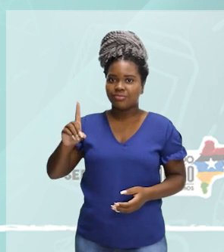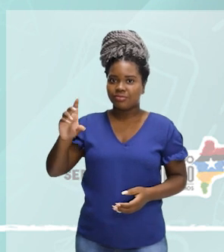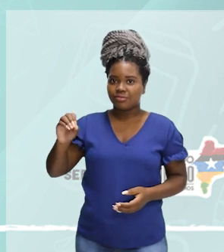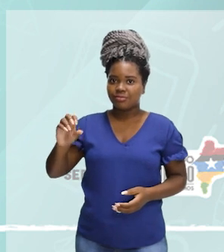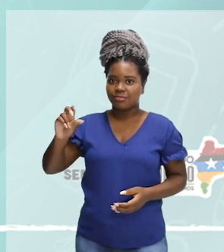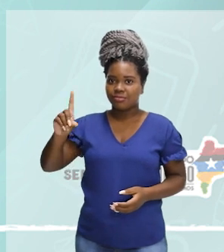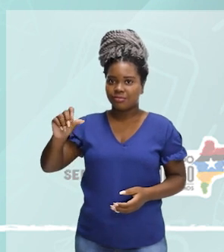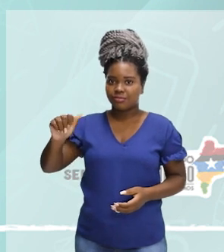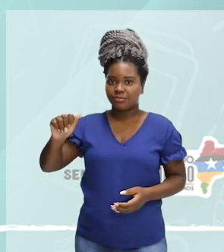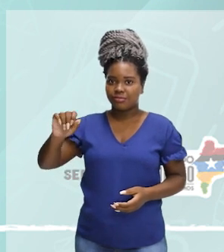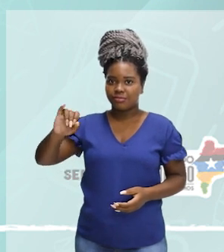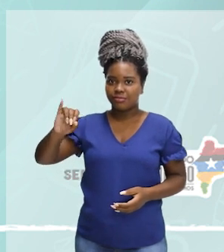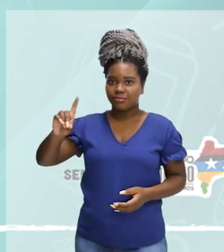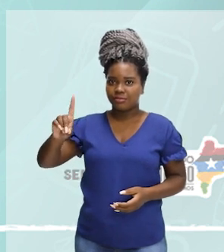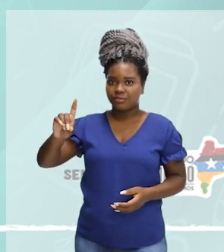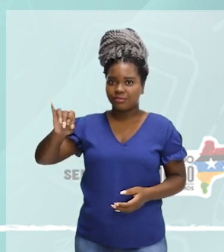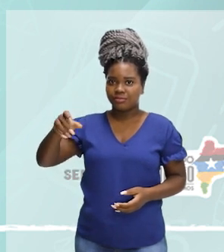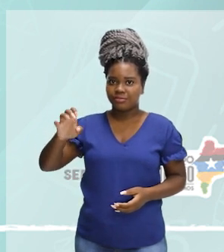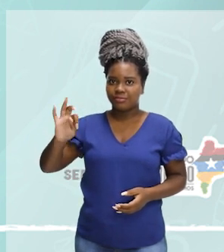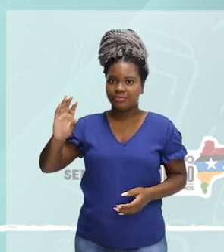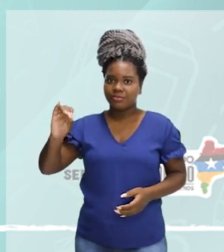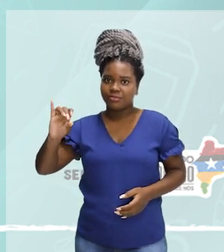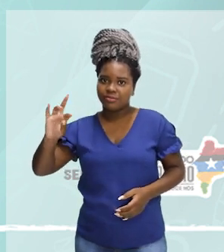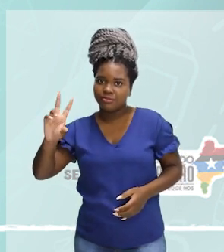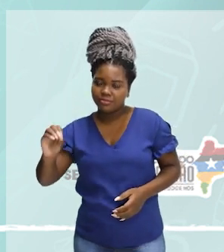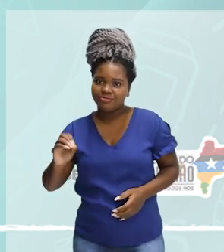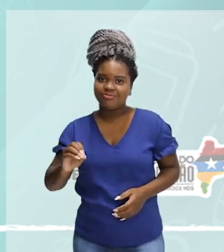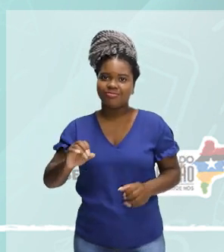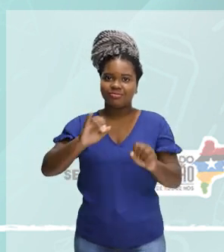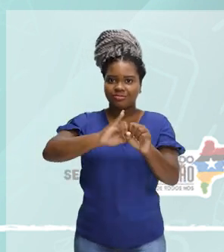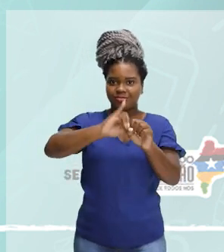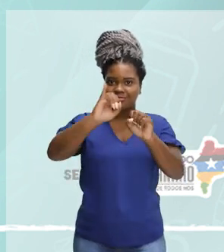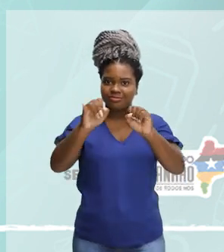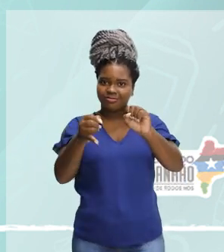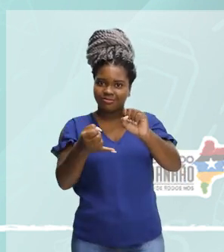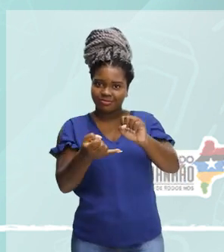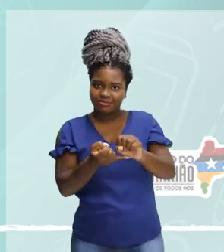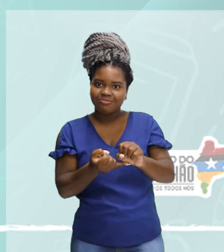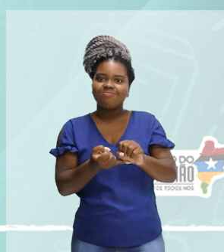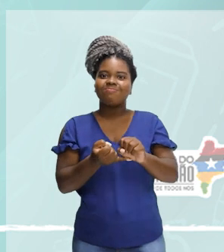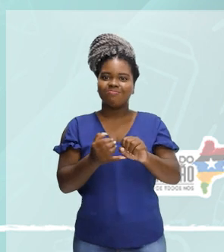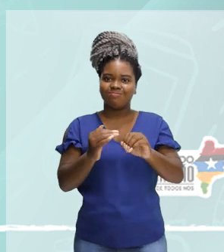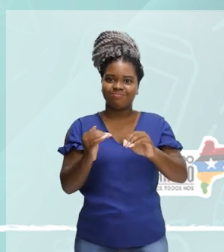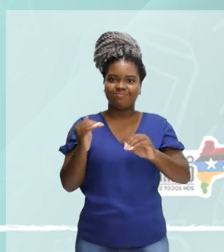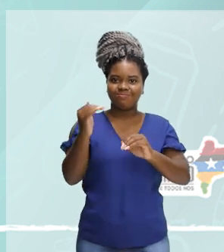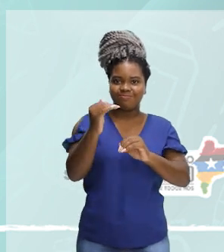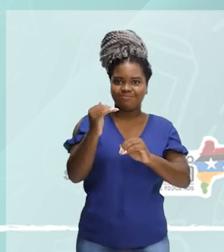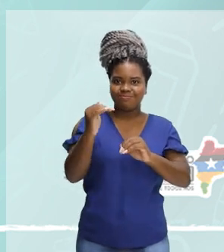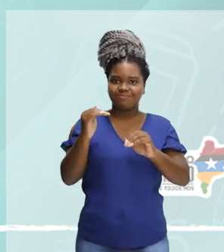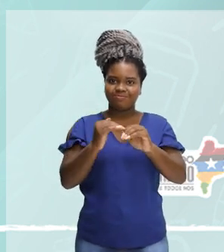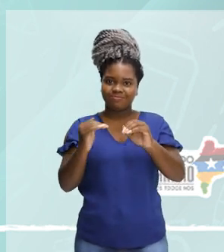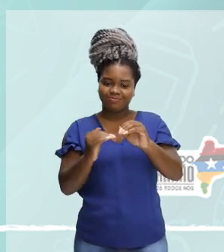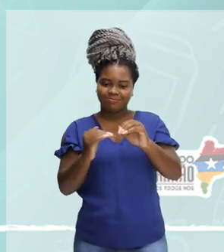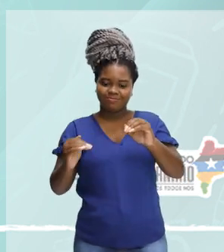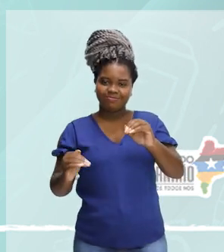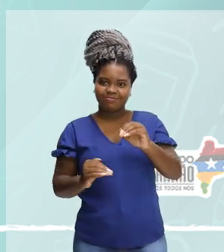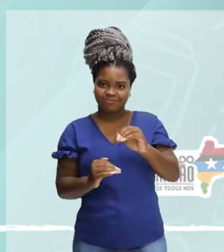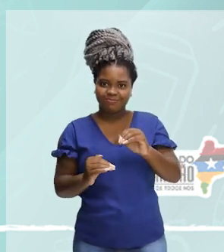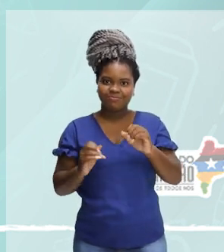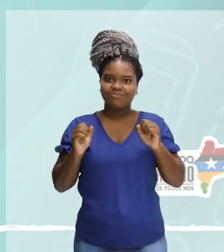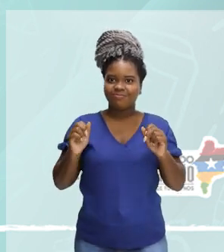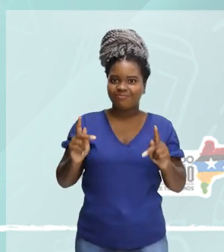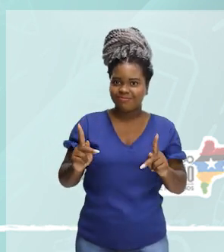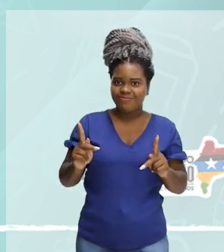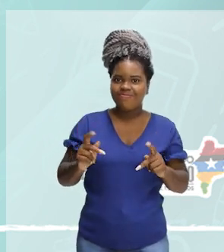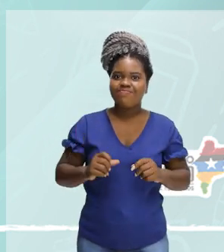já tivemos a primeira aula de graus do adjetivo falando dos graus positivo e comparativo e agora nós vamos falar do